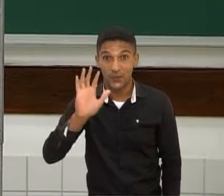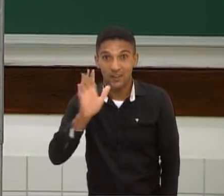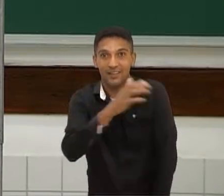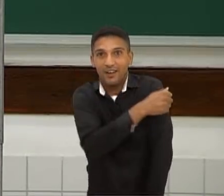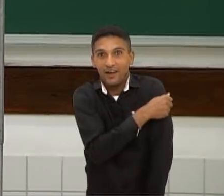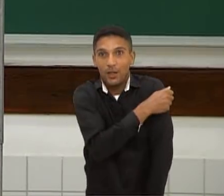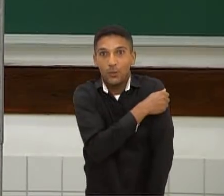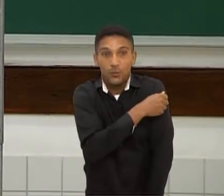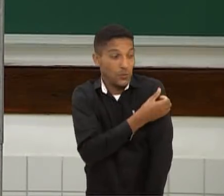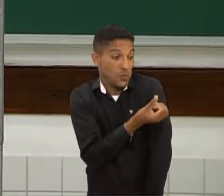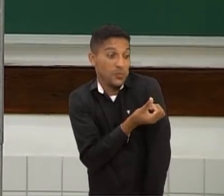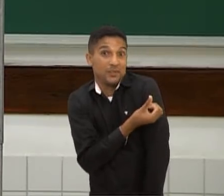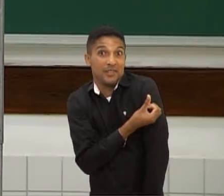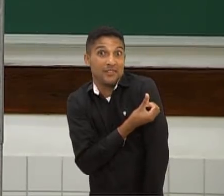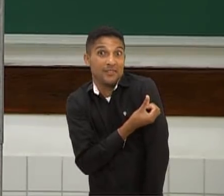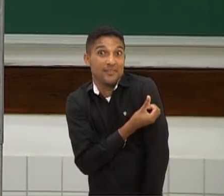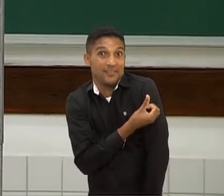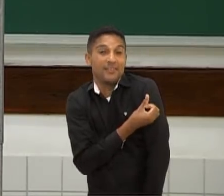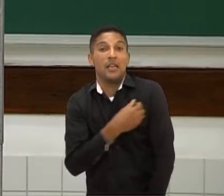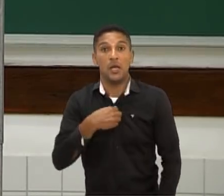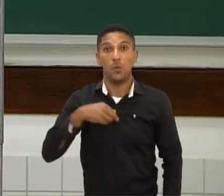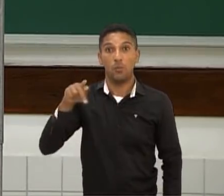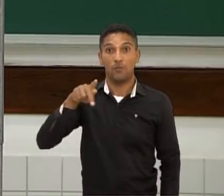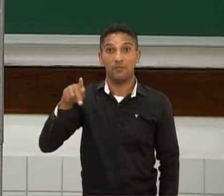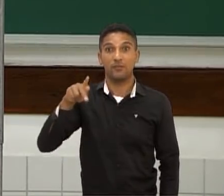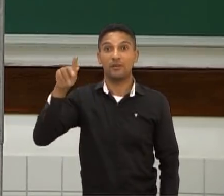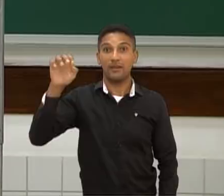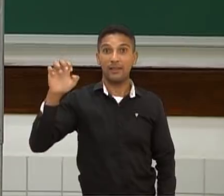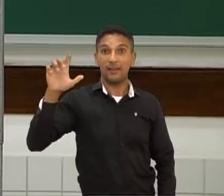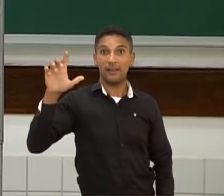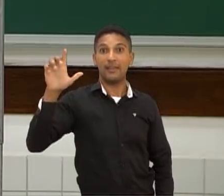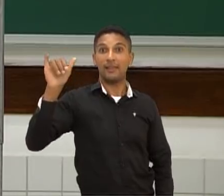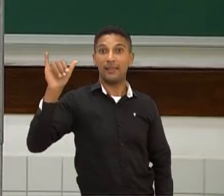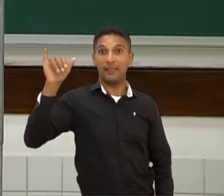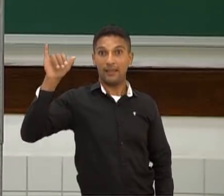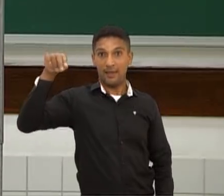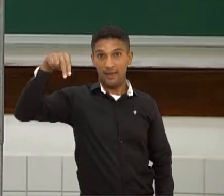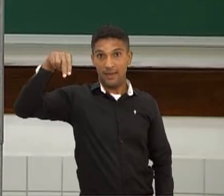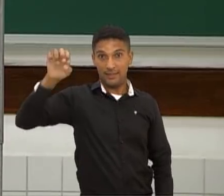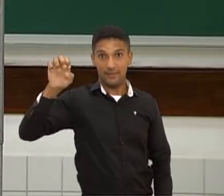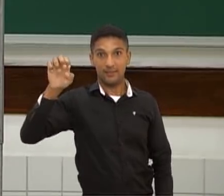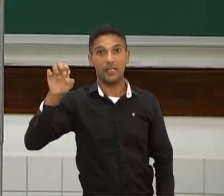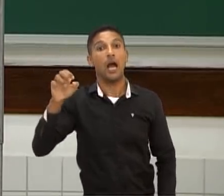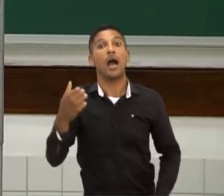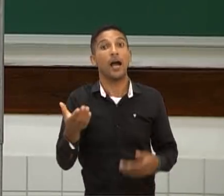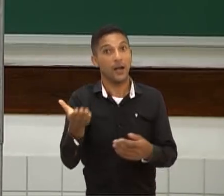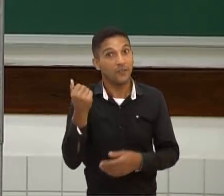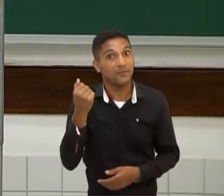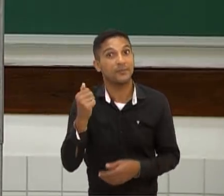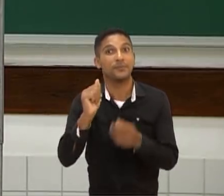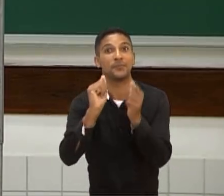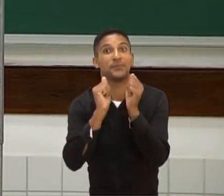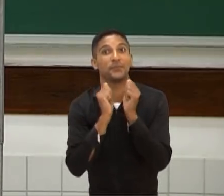alunos do 6º ano, eu sou a professora Elaine e vamos juntos a mais uma aula de Geografia.